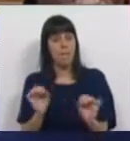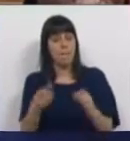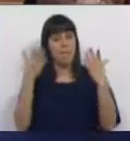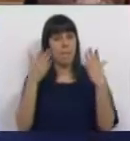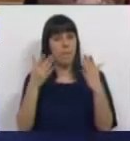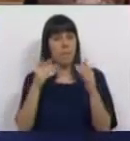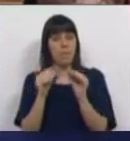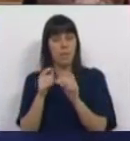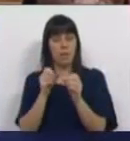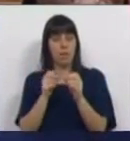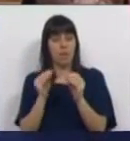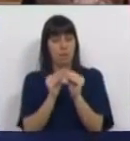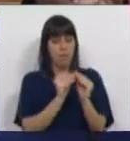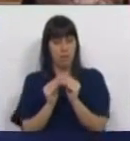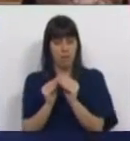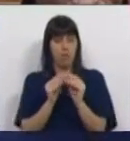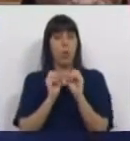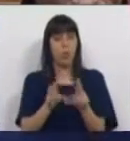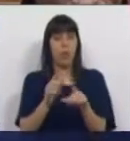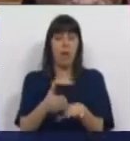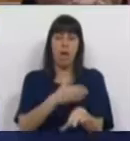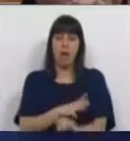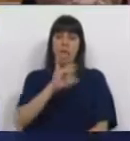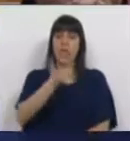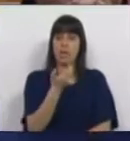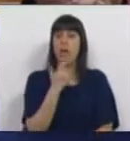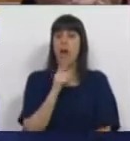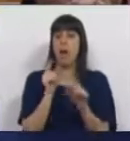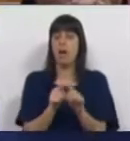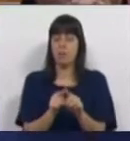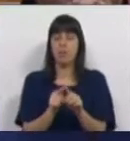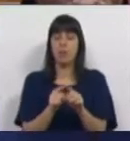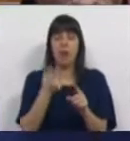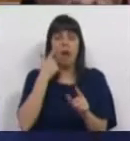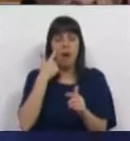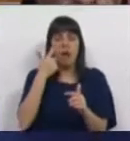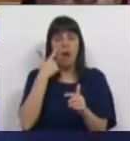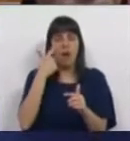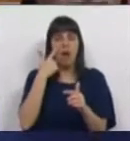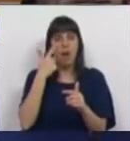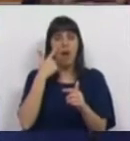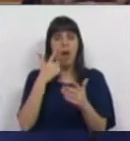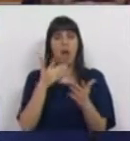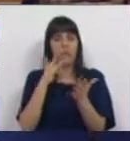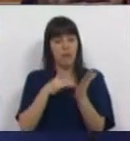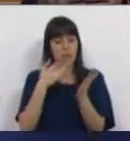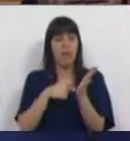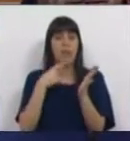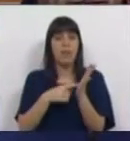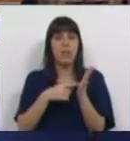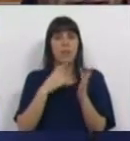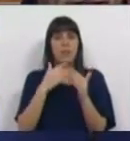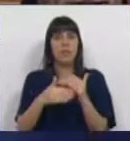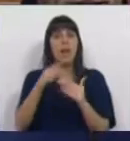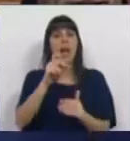primeiras lutas organizadas ocorreram mesmo antes de 25 de Abril e foram perpetuadas na literatura pela pena de